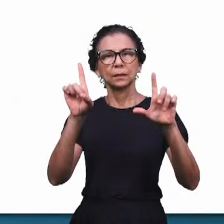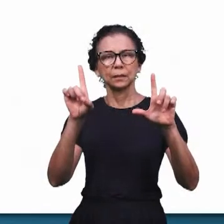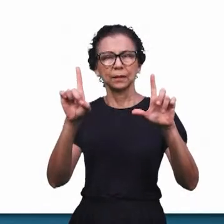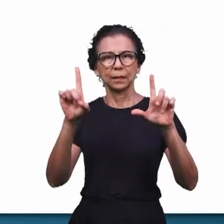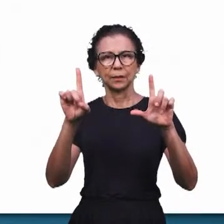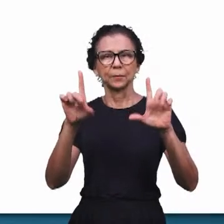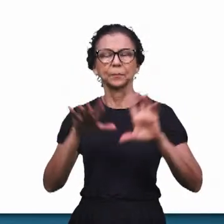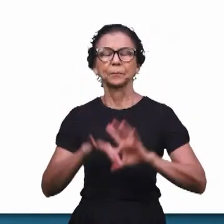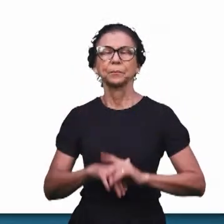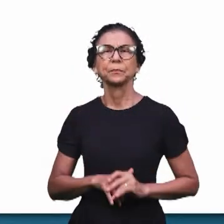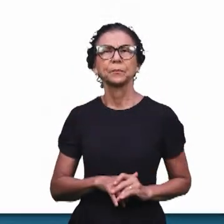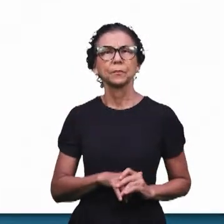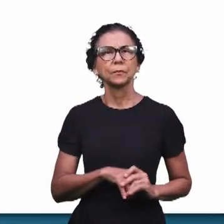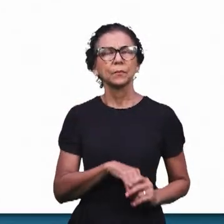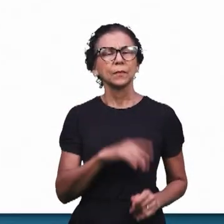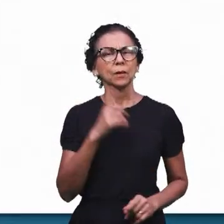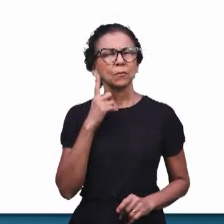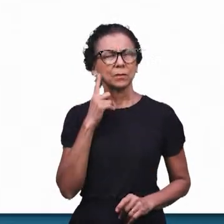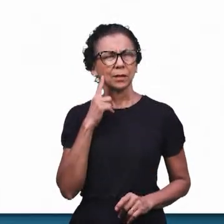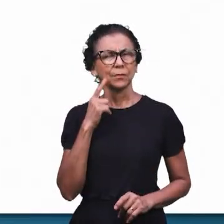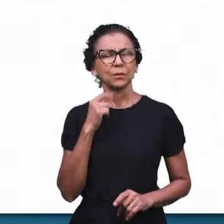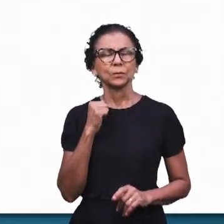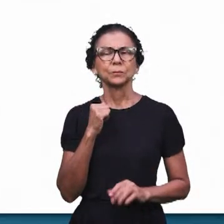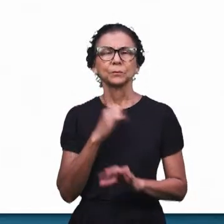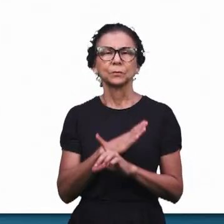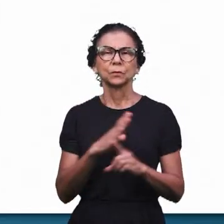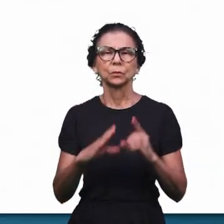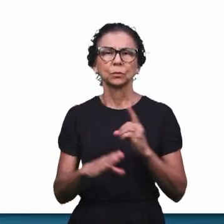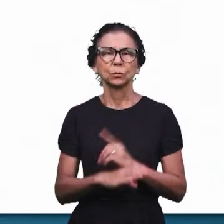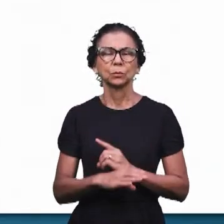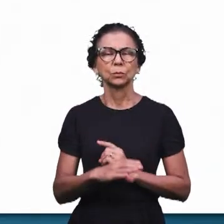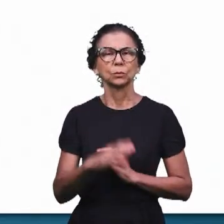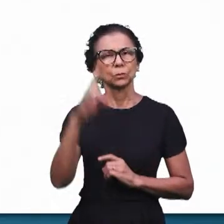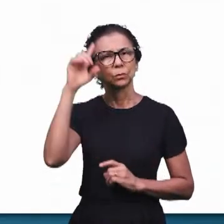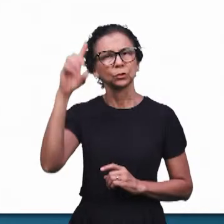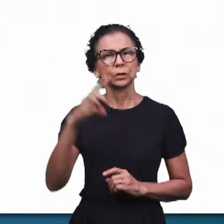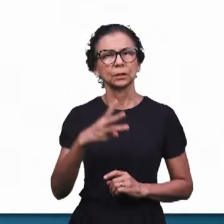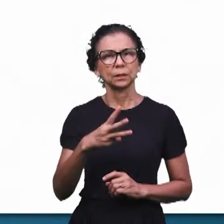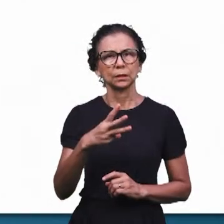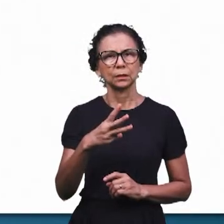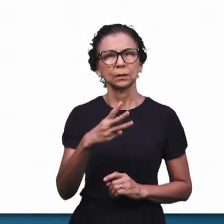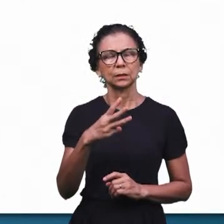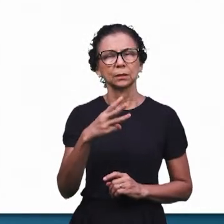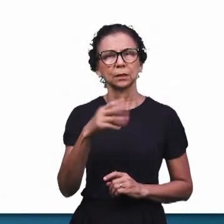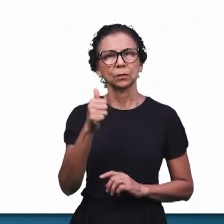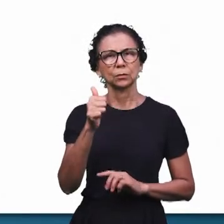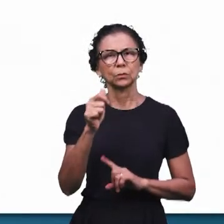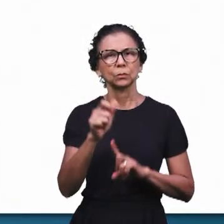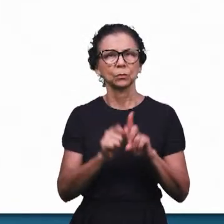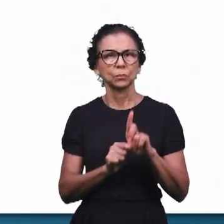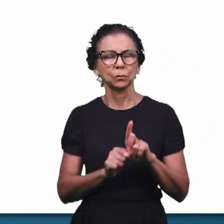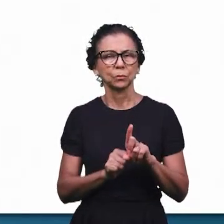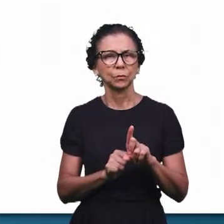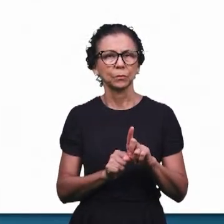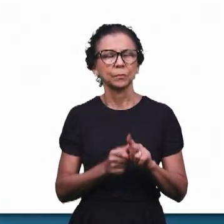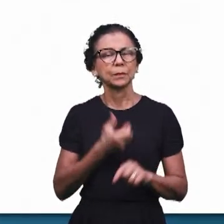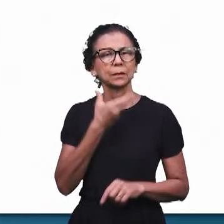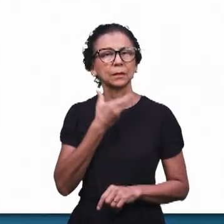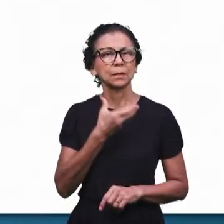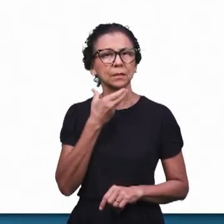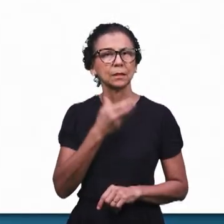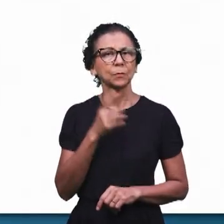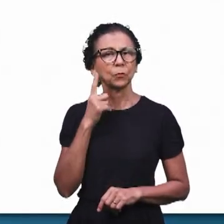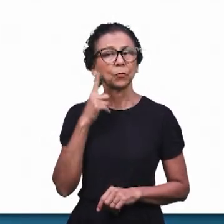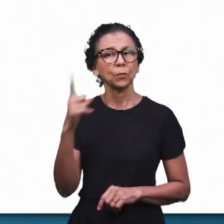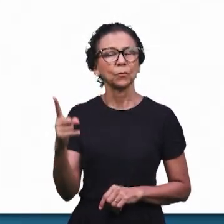de acordo com o que você assistiu no culto do dia 31/12, identifique os seguintes aspectos. E agora o aspecto na